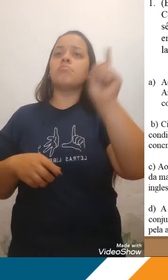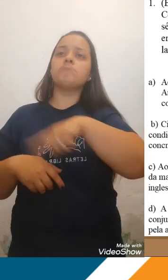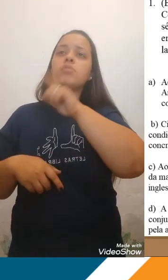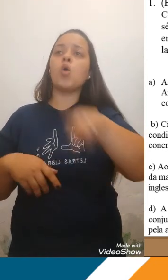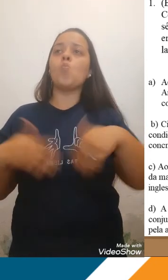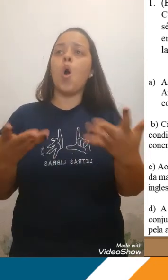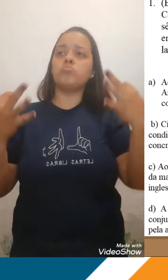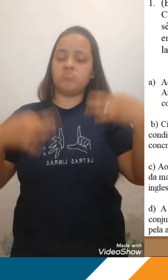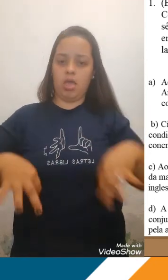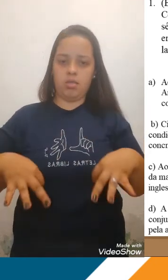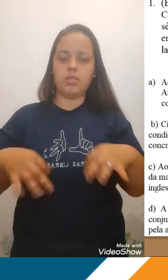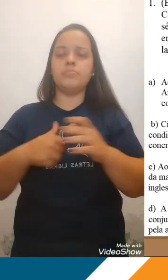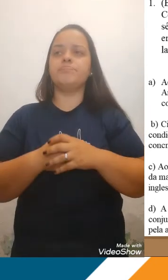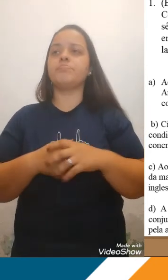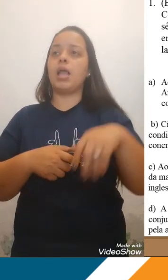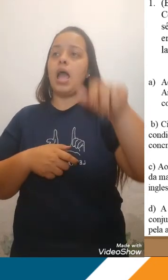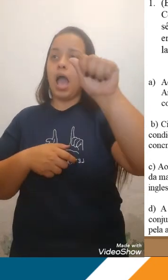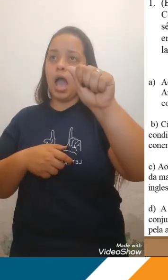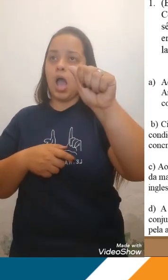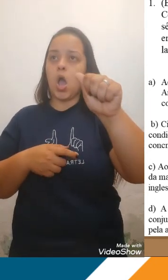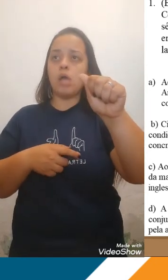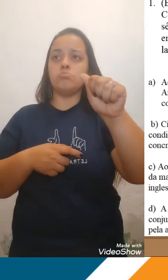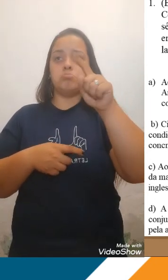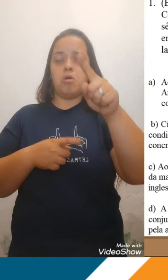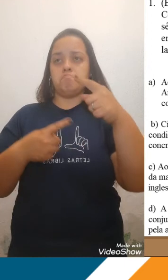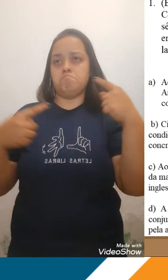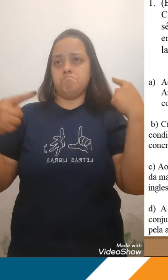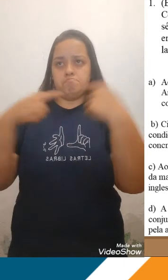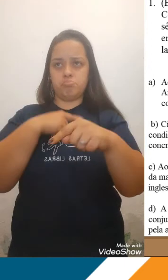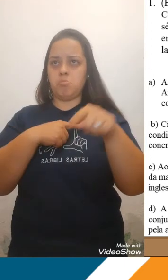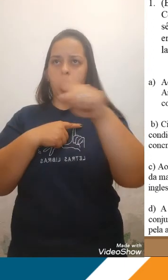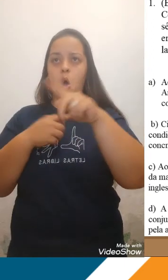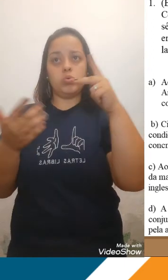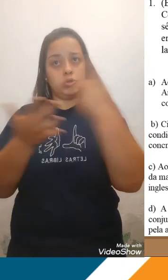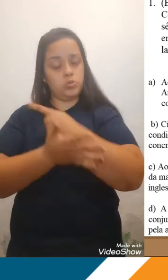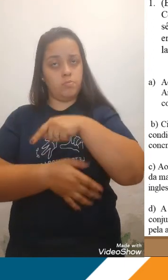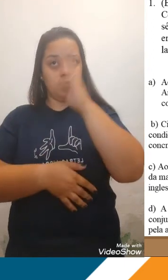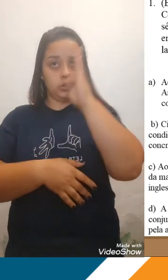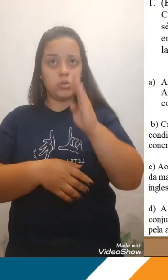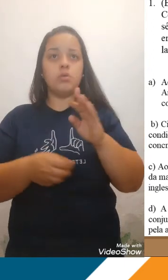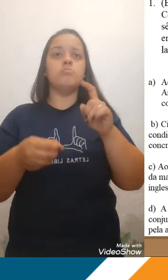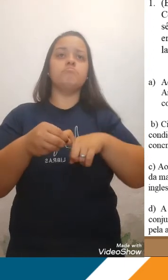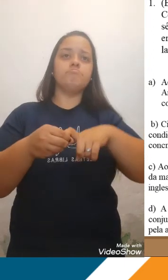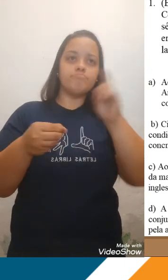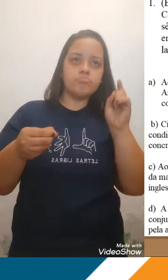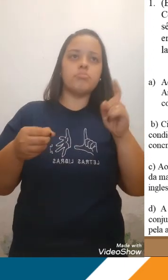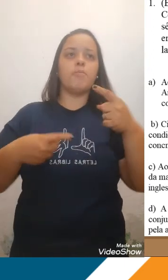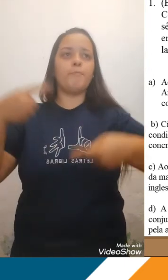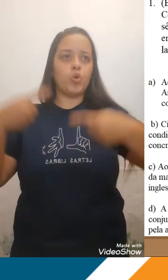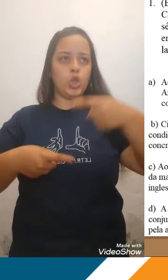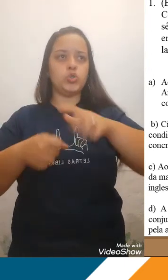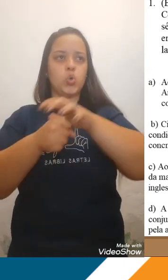a opção correta. Alternativa A. Ao contrário do ocorrido no Brasil, o movimento pela emancipação política das